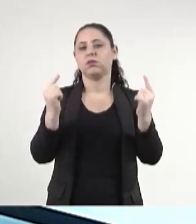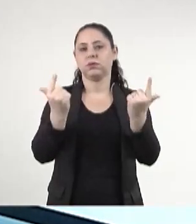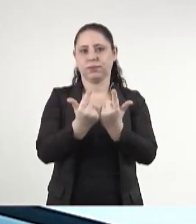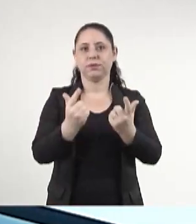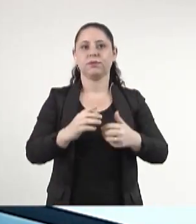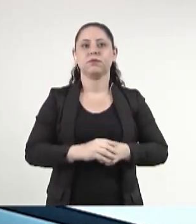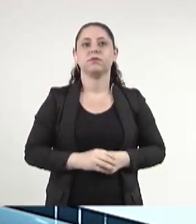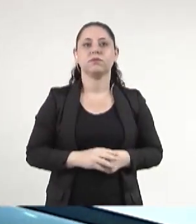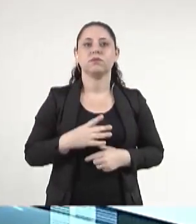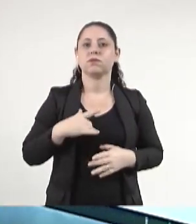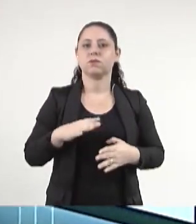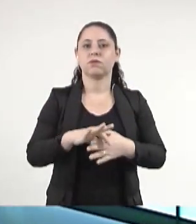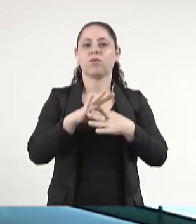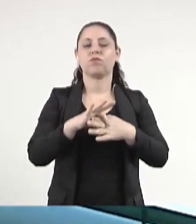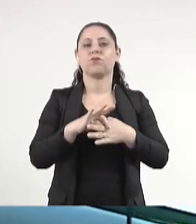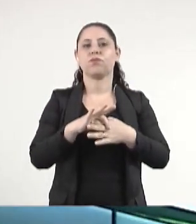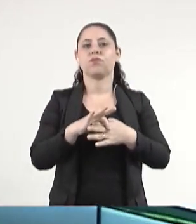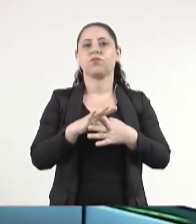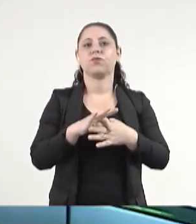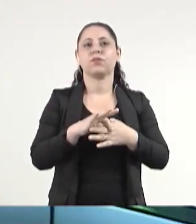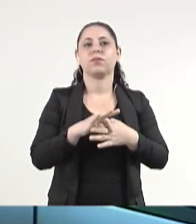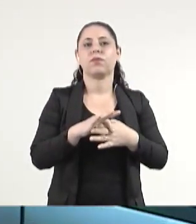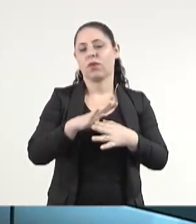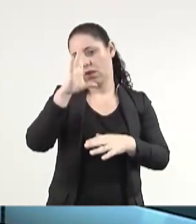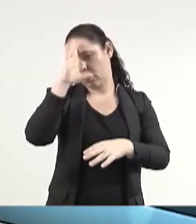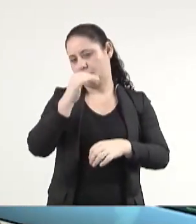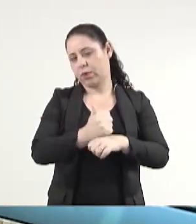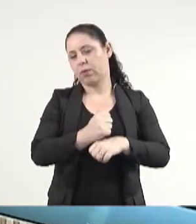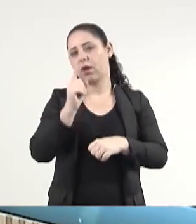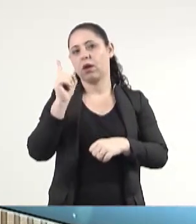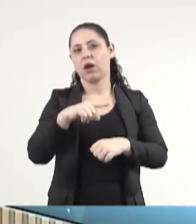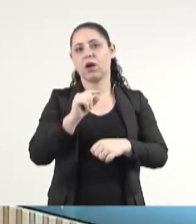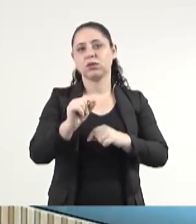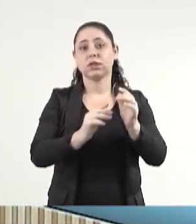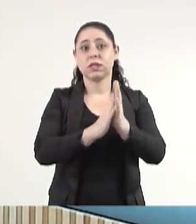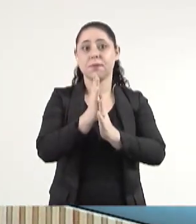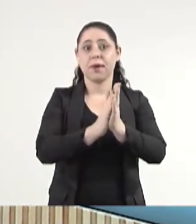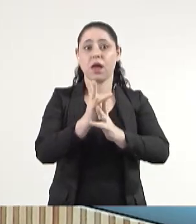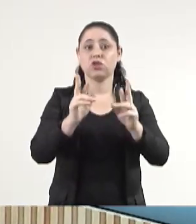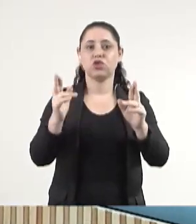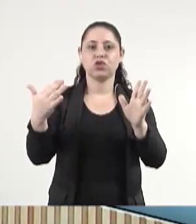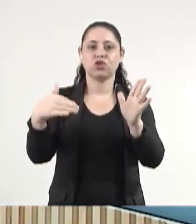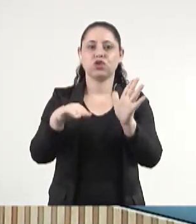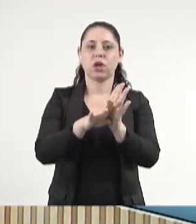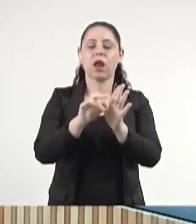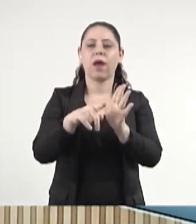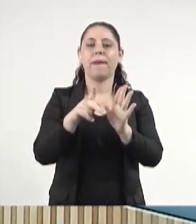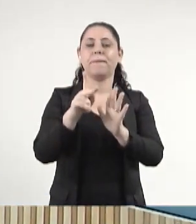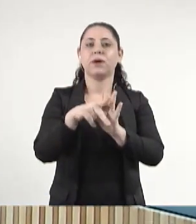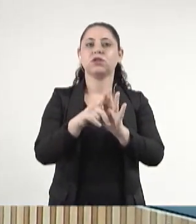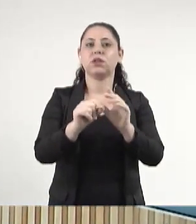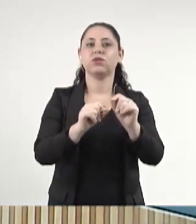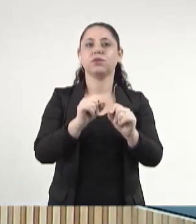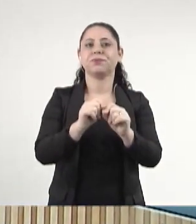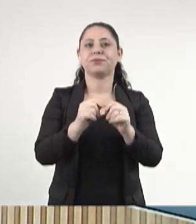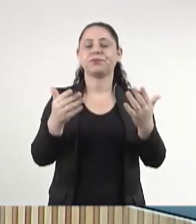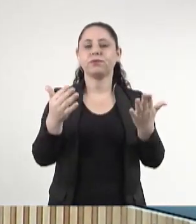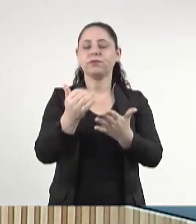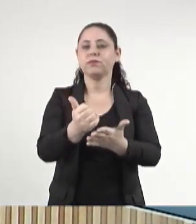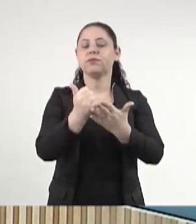Assembleia Legislativa. Vou destacar talvez o principal deles, e que havia expectativa da chegada desse projeto, e